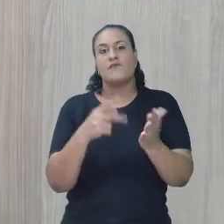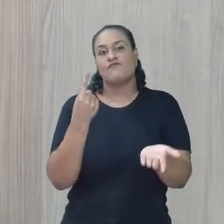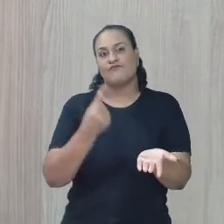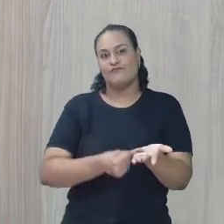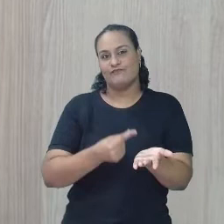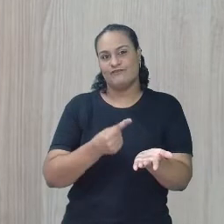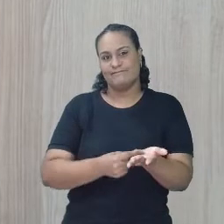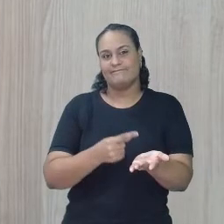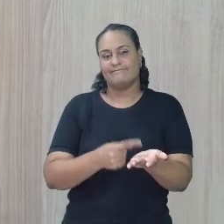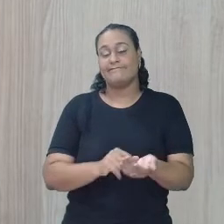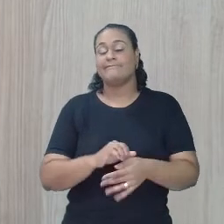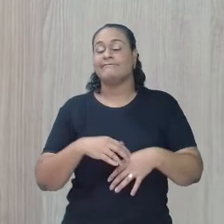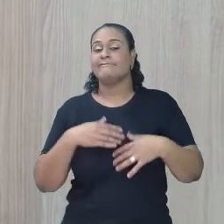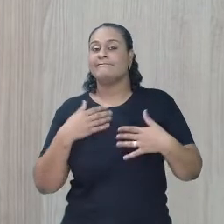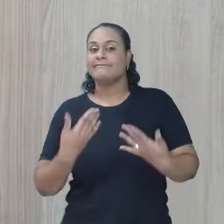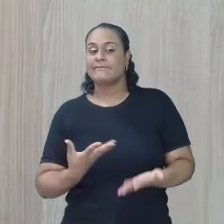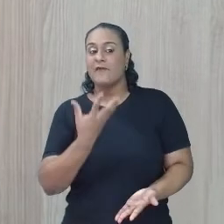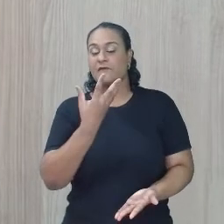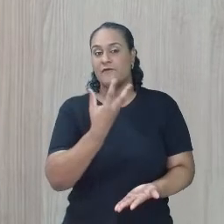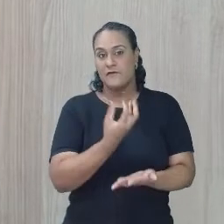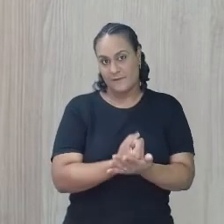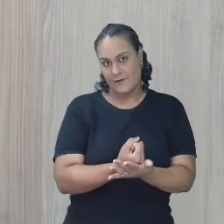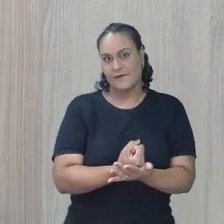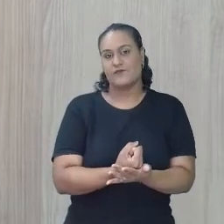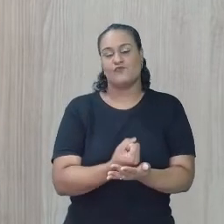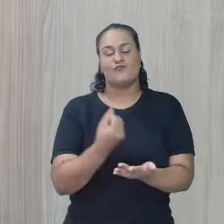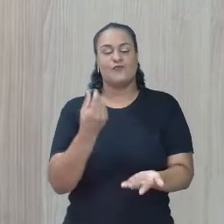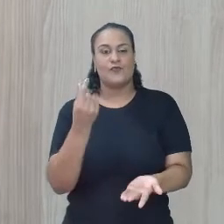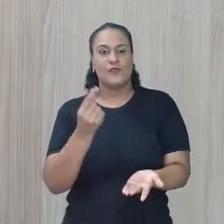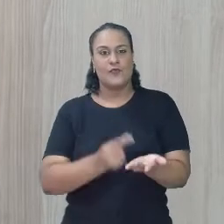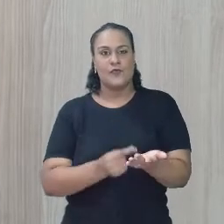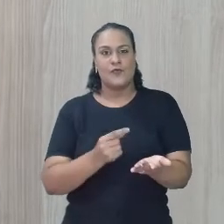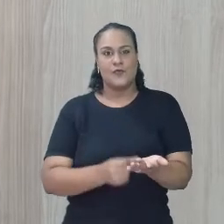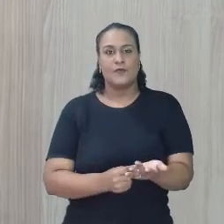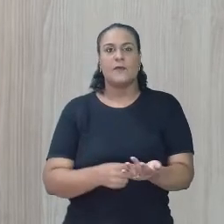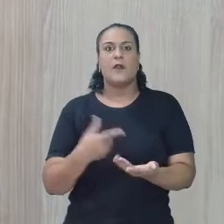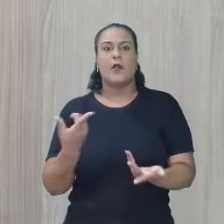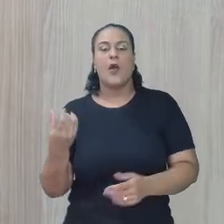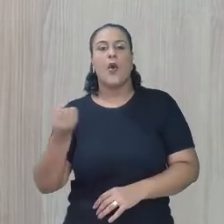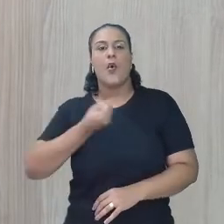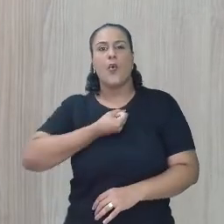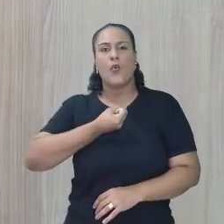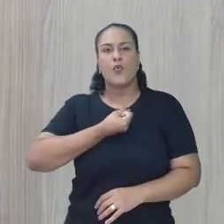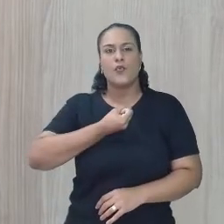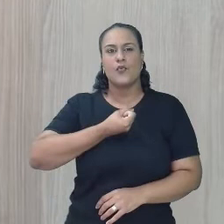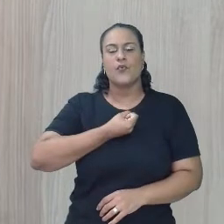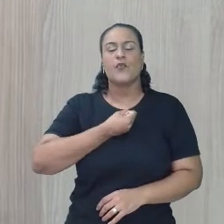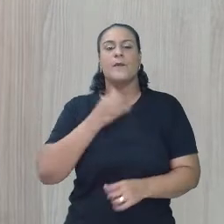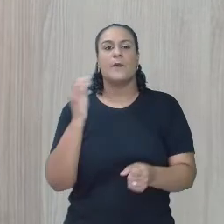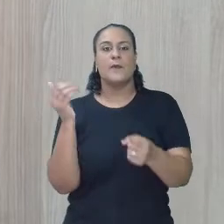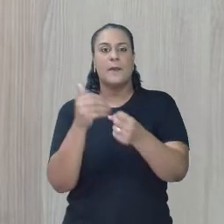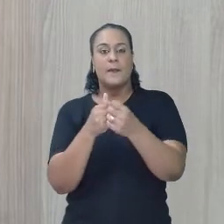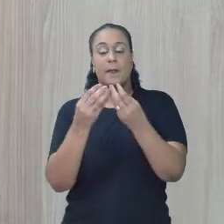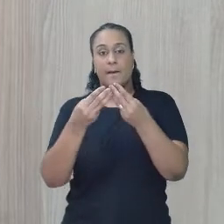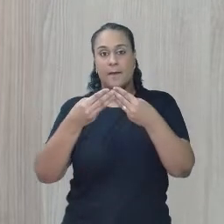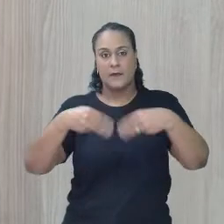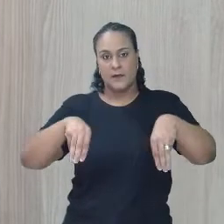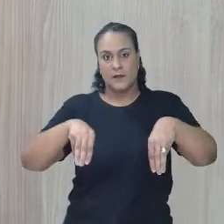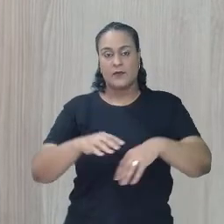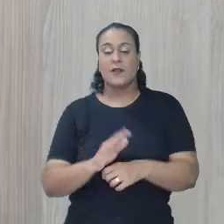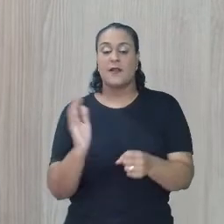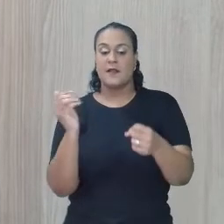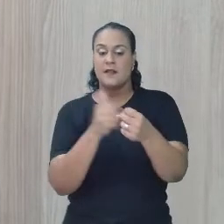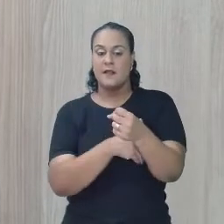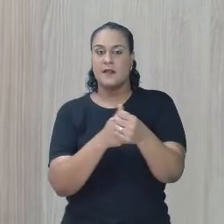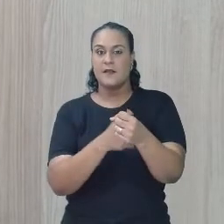aplicativo e lá você vai fazer o download, certo? Colocando lá o login e a senha. O login é a sua matrícula e a senha